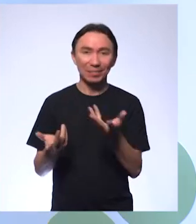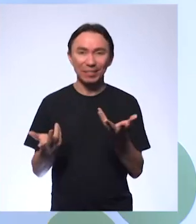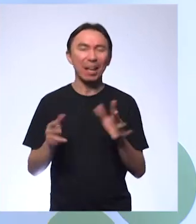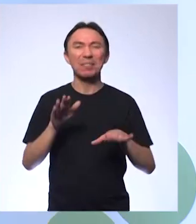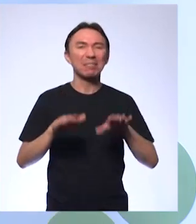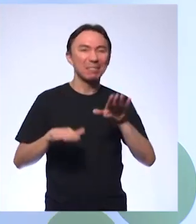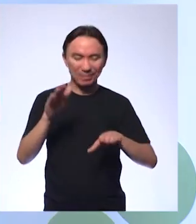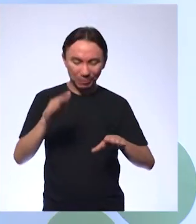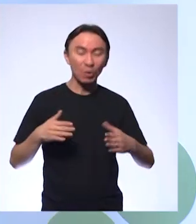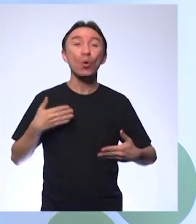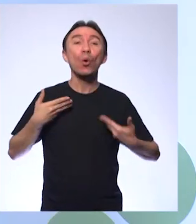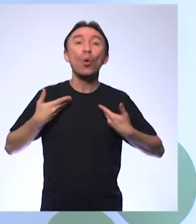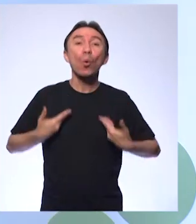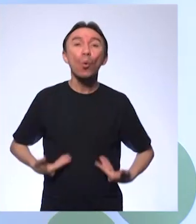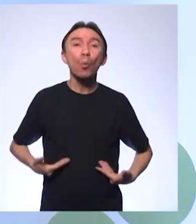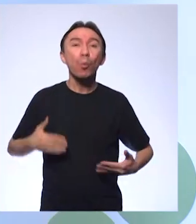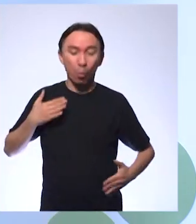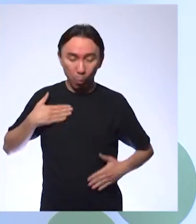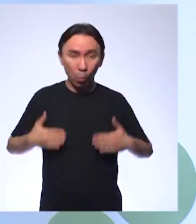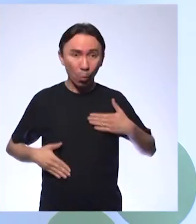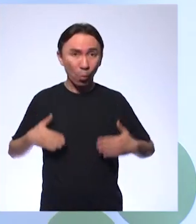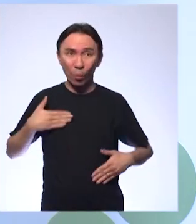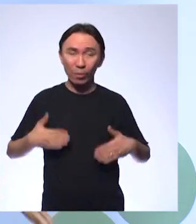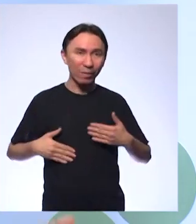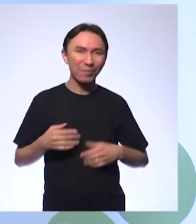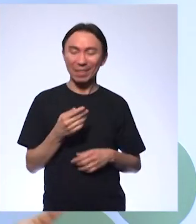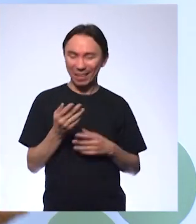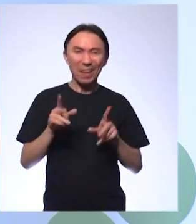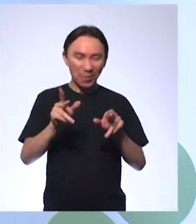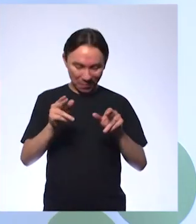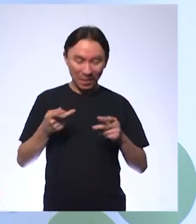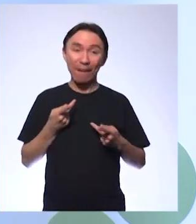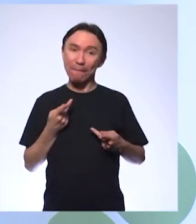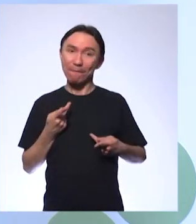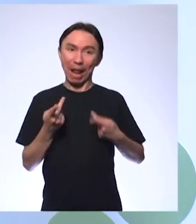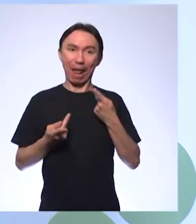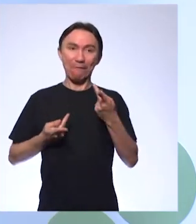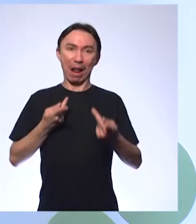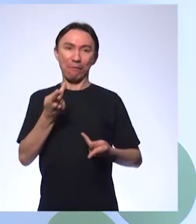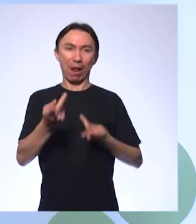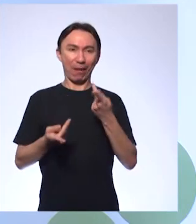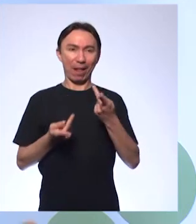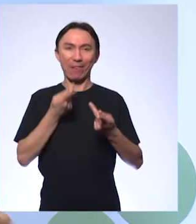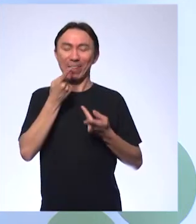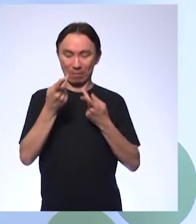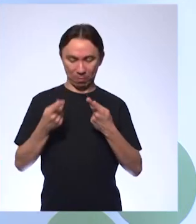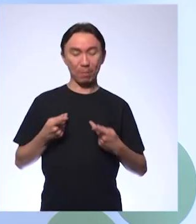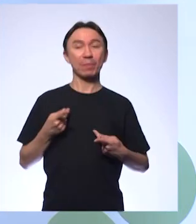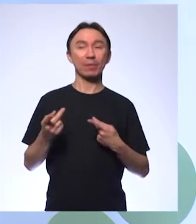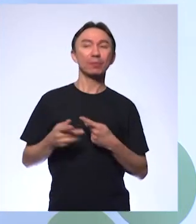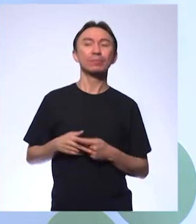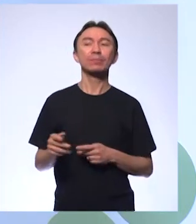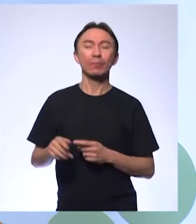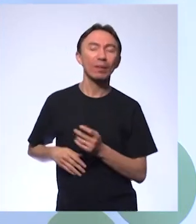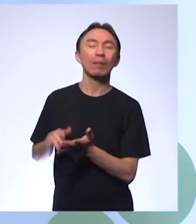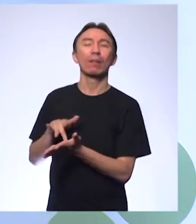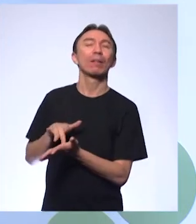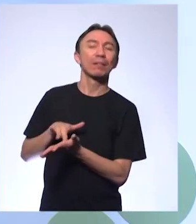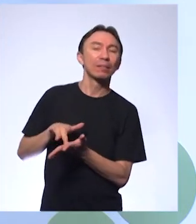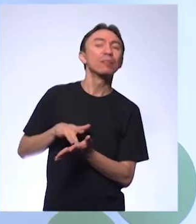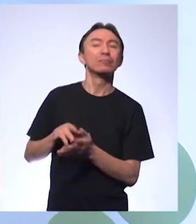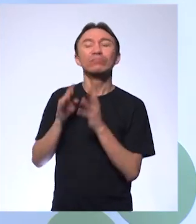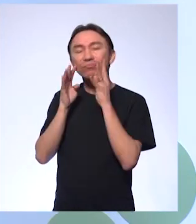vezes a gente, né, mostra ou tenta mostrar que está ouvindo alguém, e a gente vive numa sociedade